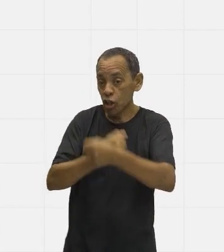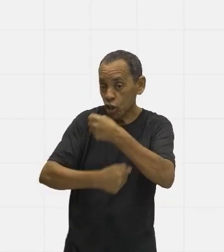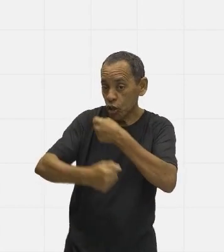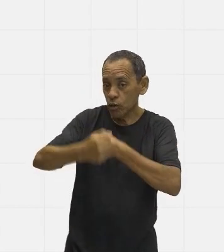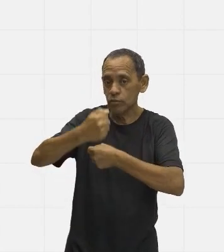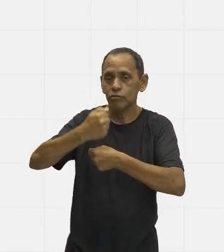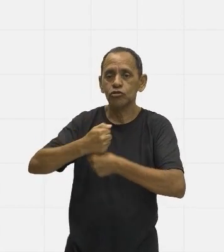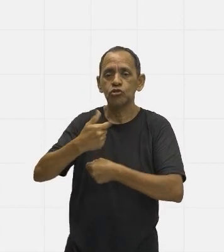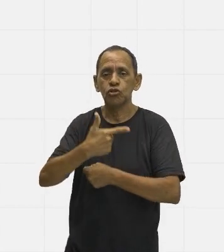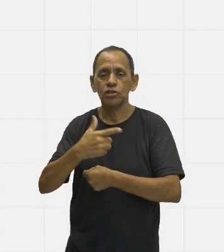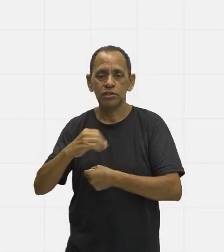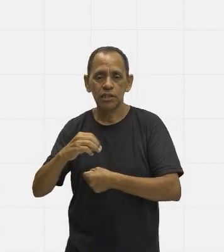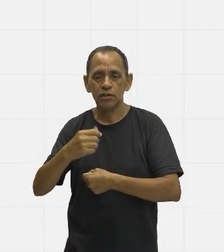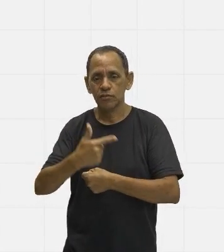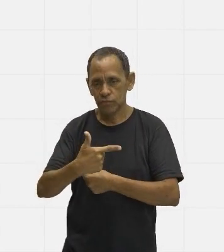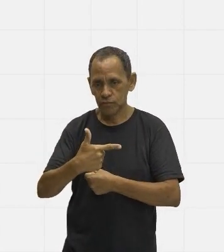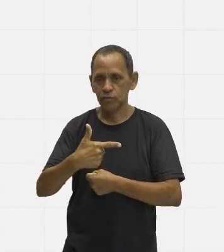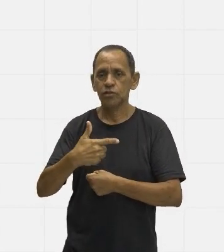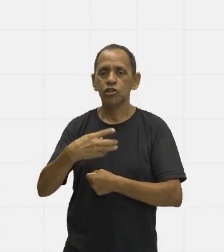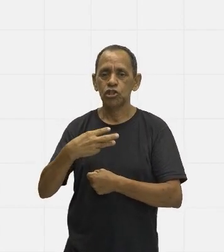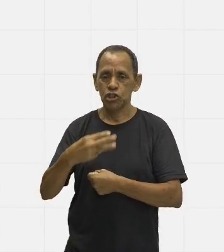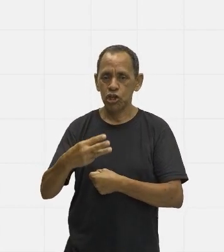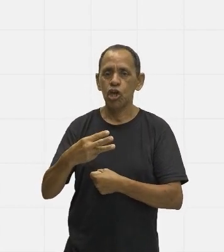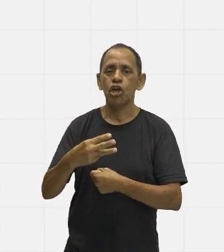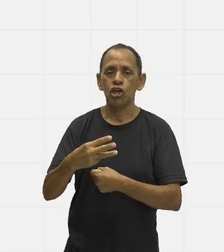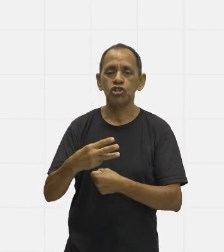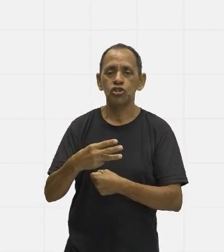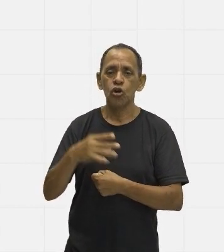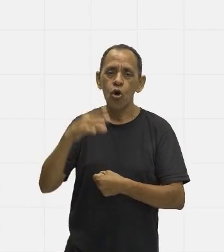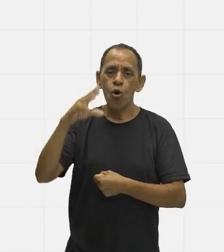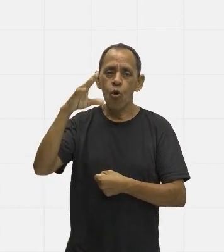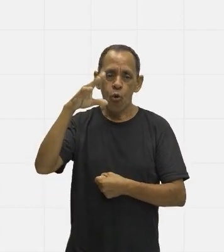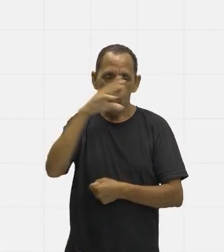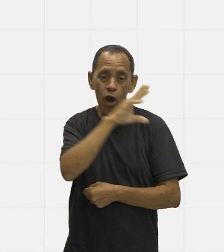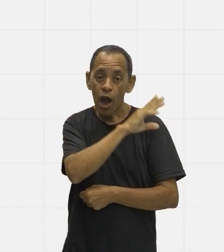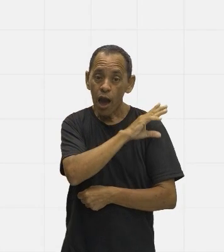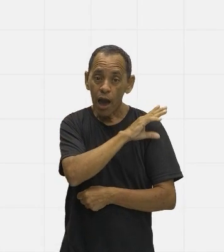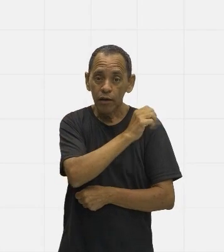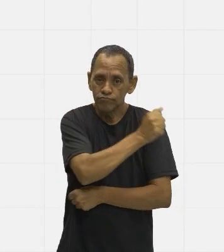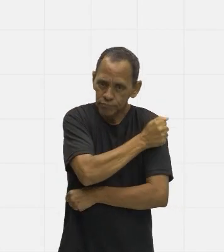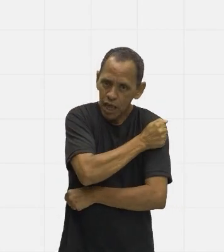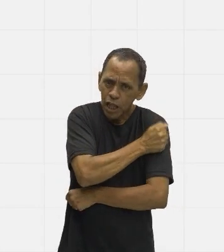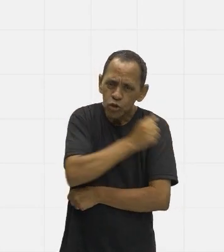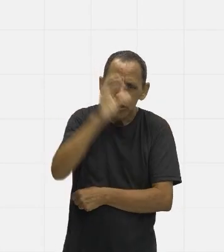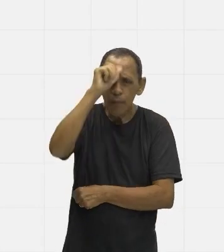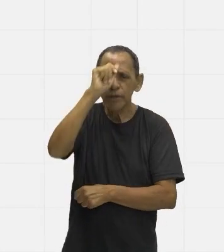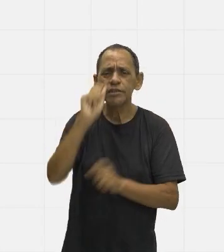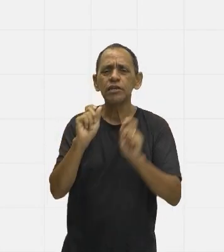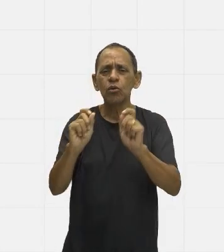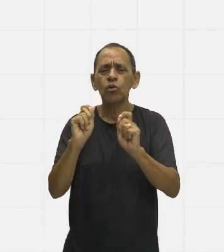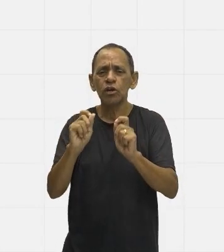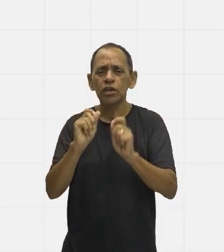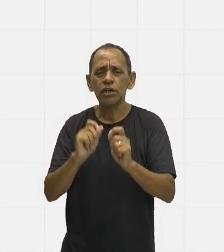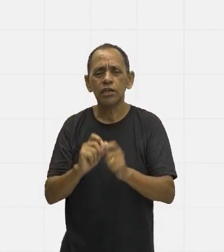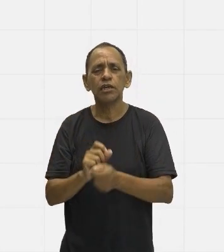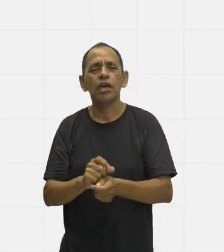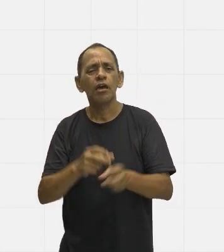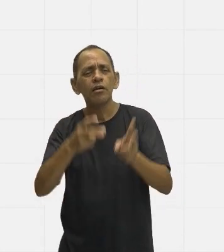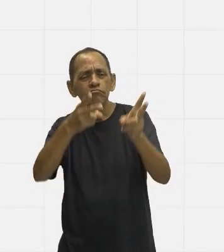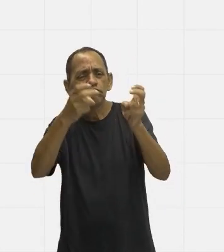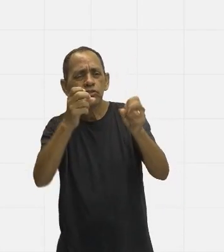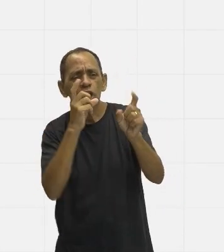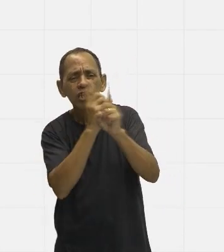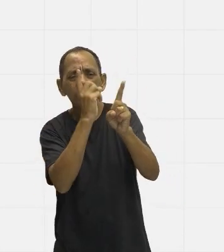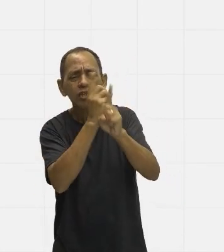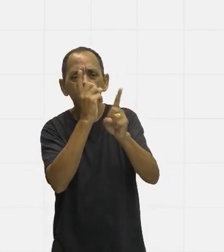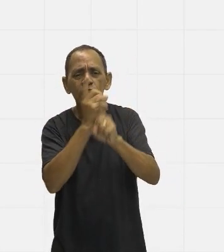partir do que o aluno aprendeu e suas dificuldades, né, possibilitando a organização de estratégias pedagógicas